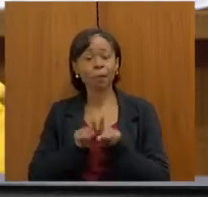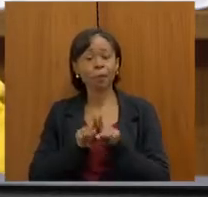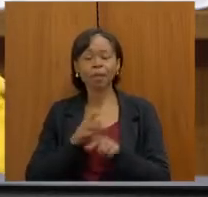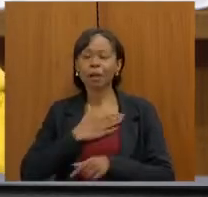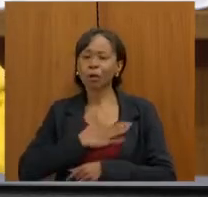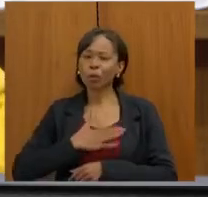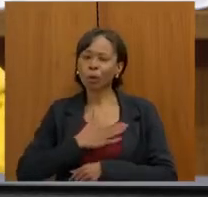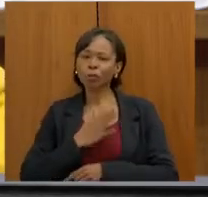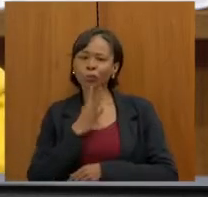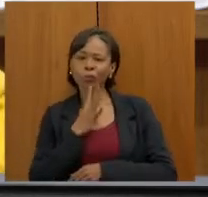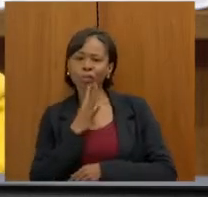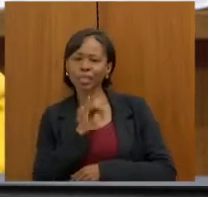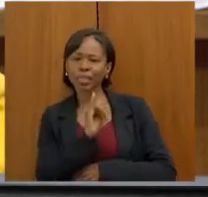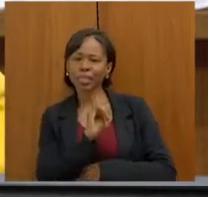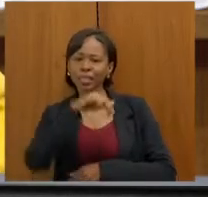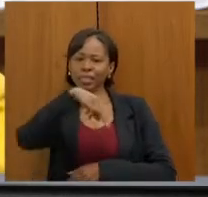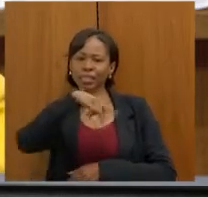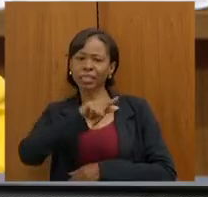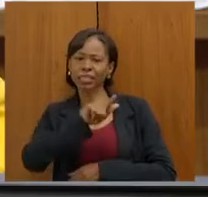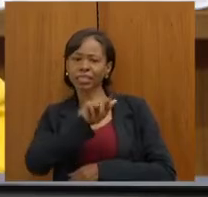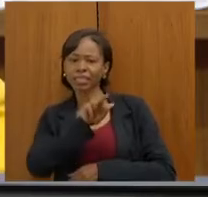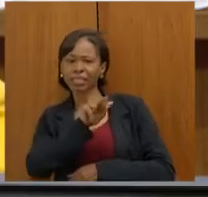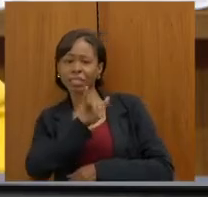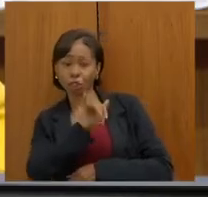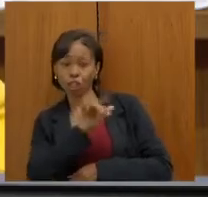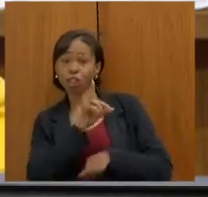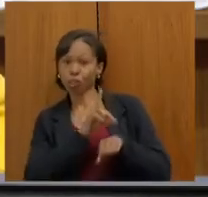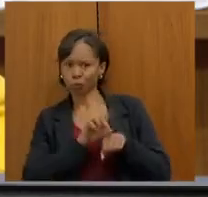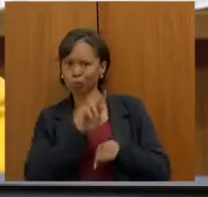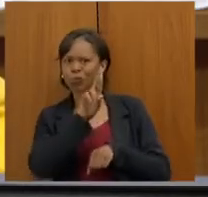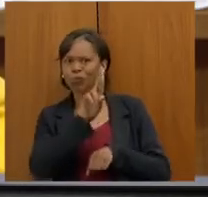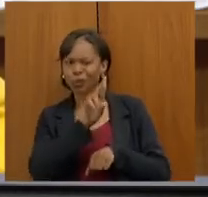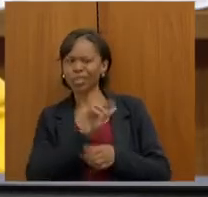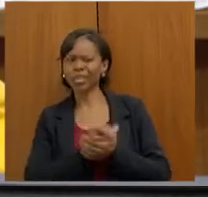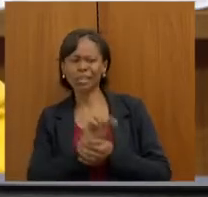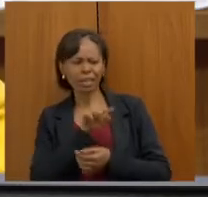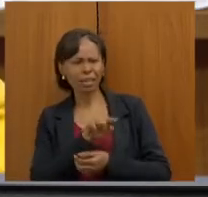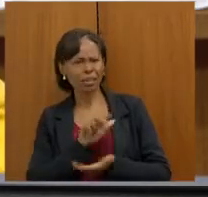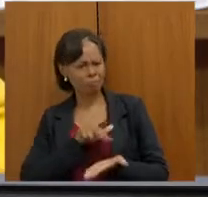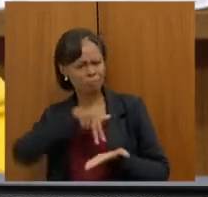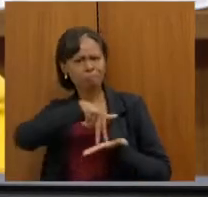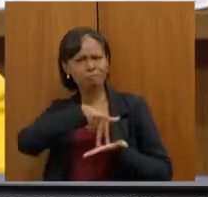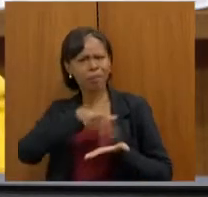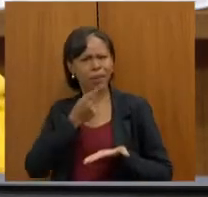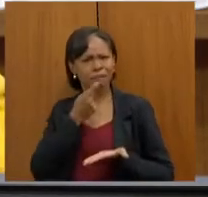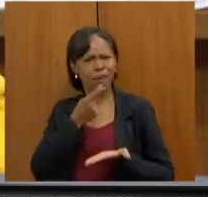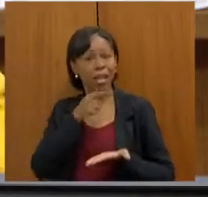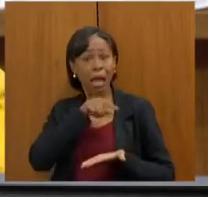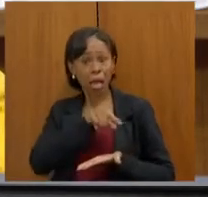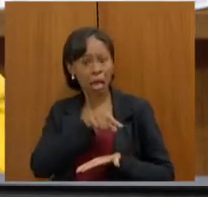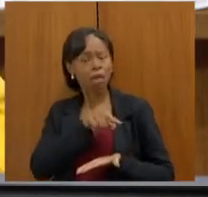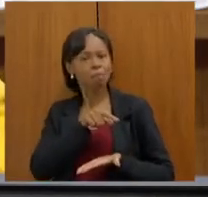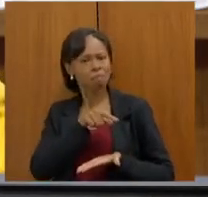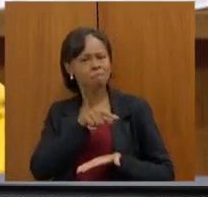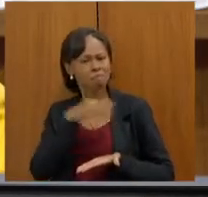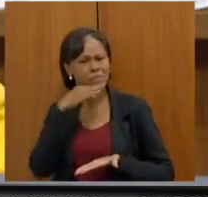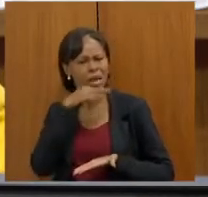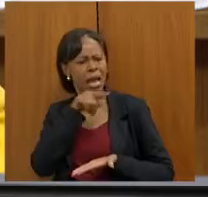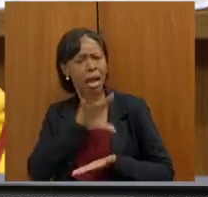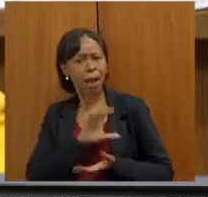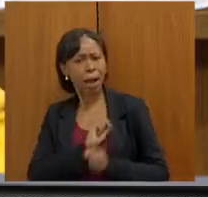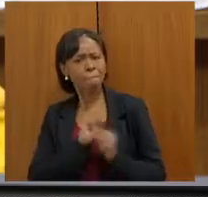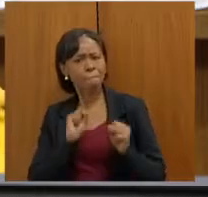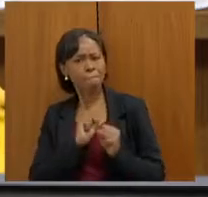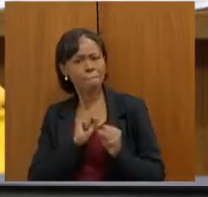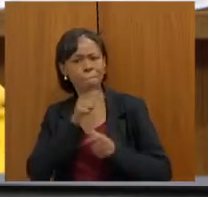doutora Ingrid que pela fala pela postura é ama Polícia Civil eu acho